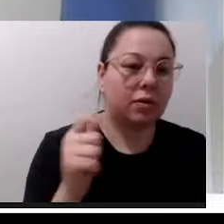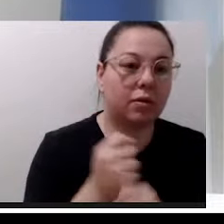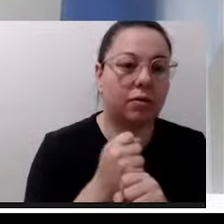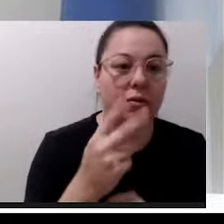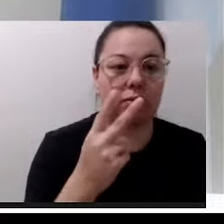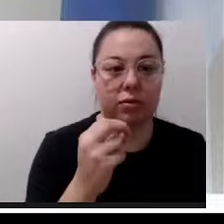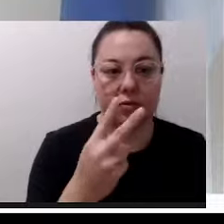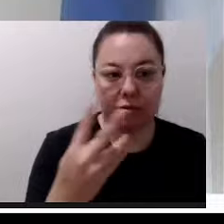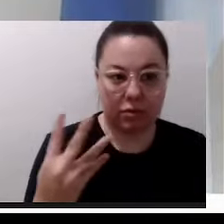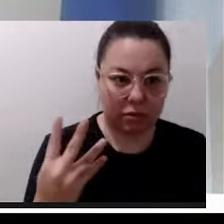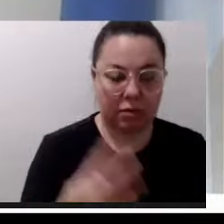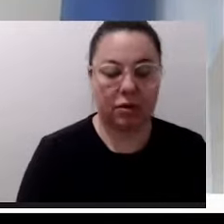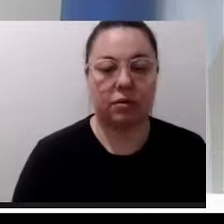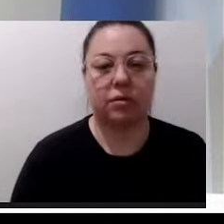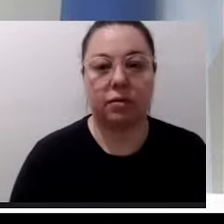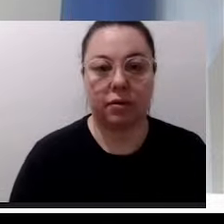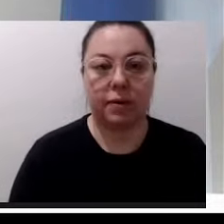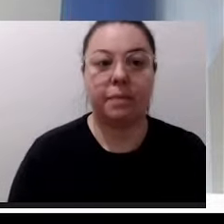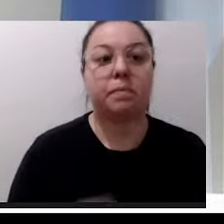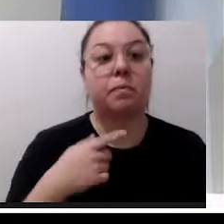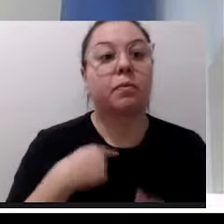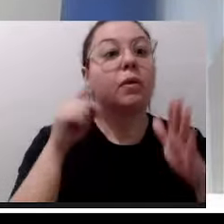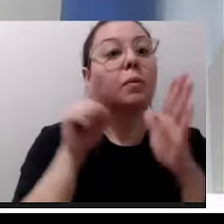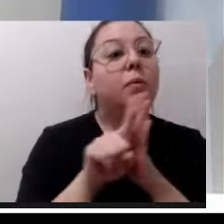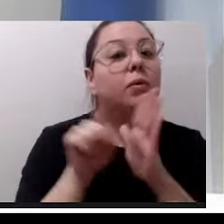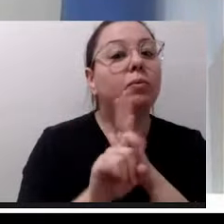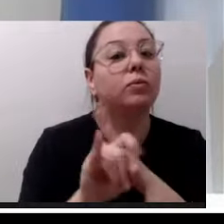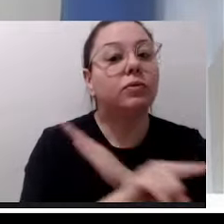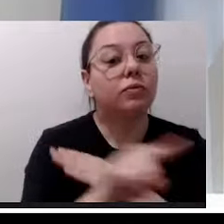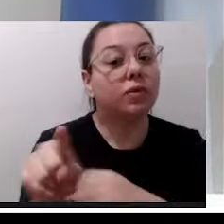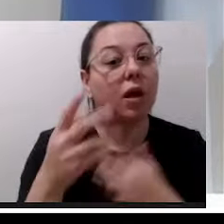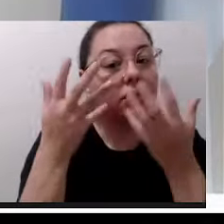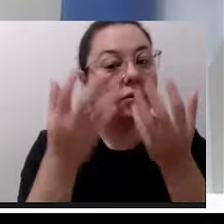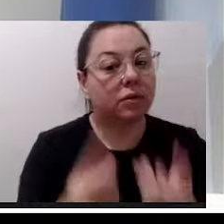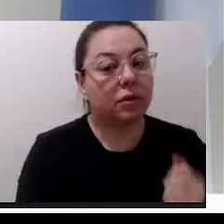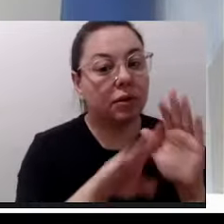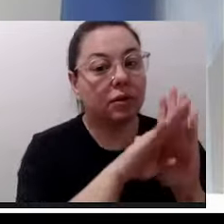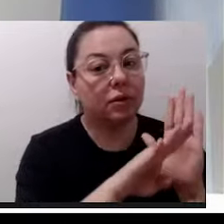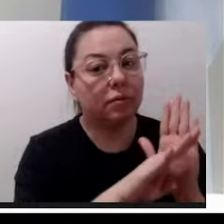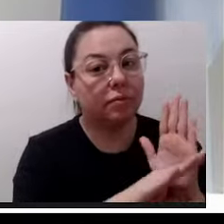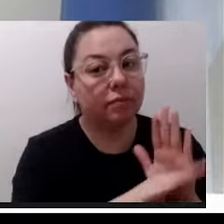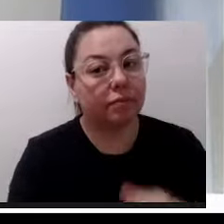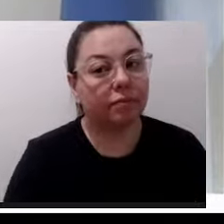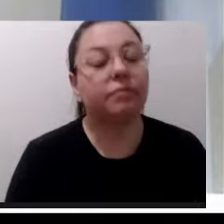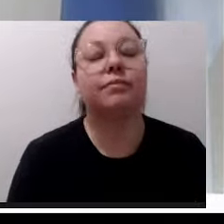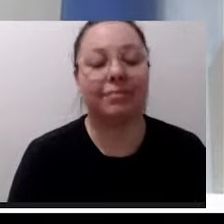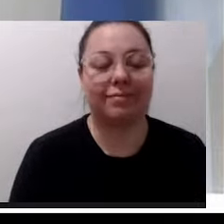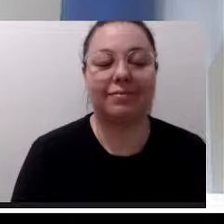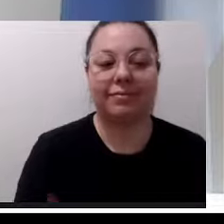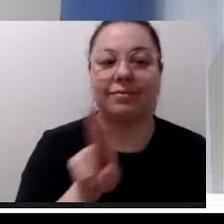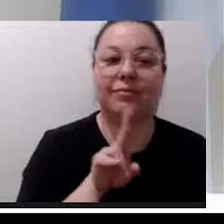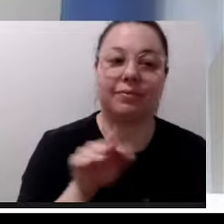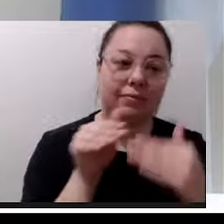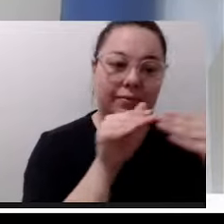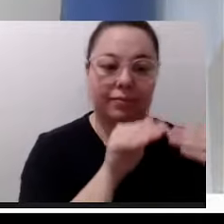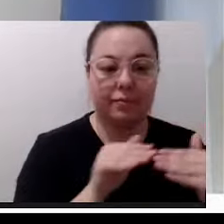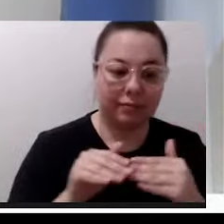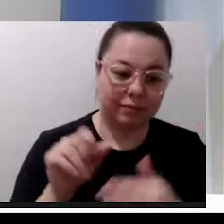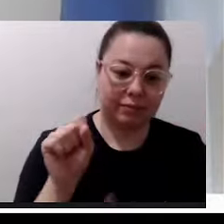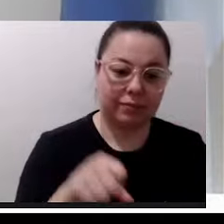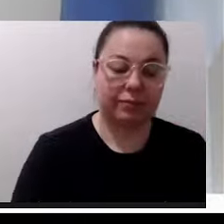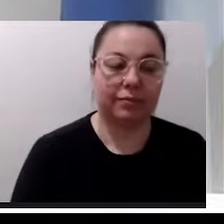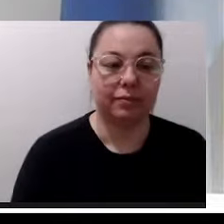2 de abril de 2024. Eu indago se todos estão de acordo com o teor das atas. De acordo. De acordo. De acordo. Então,